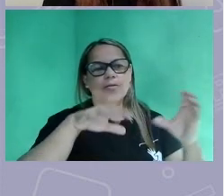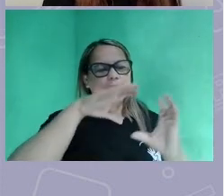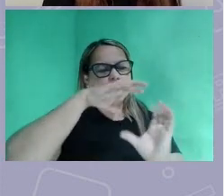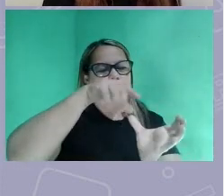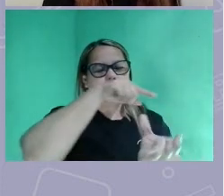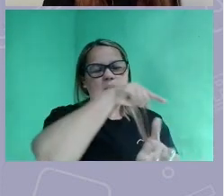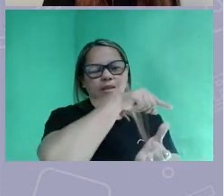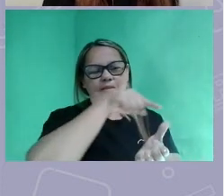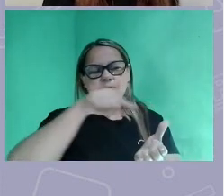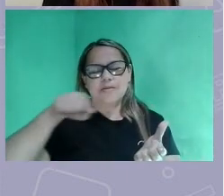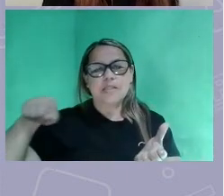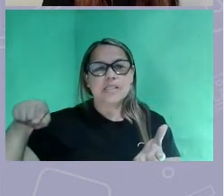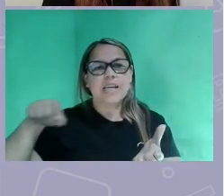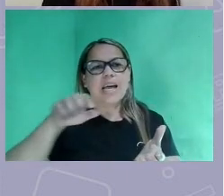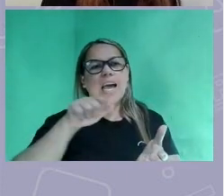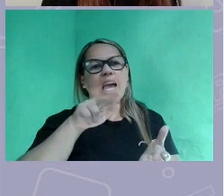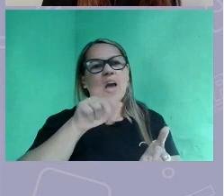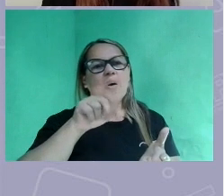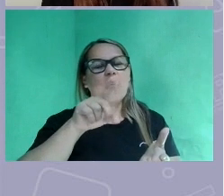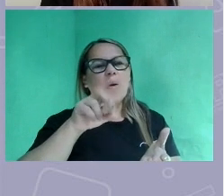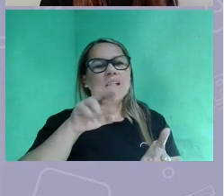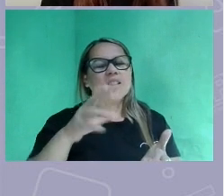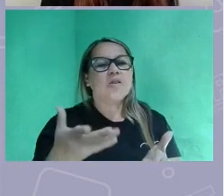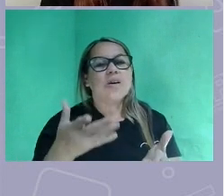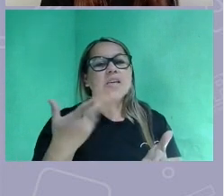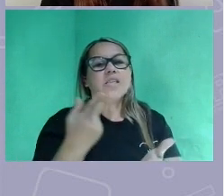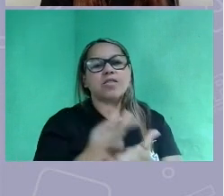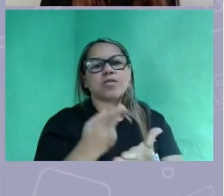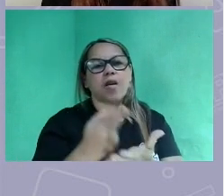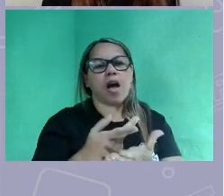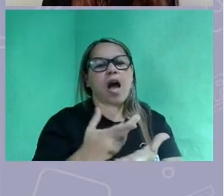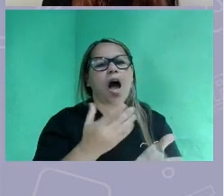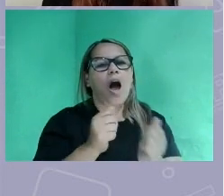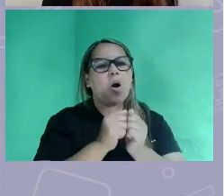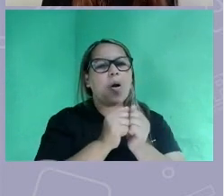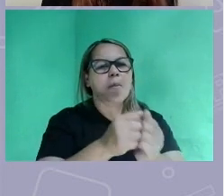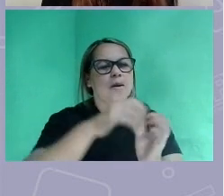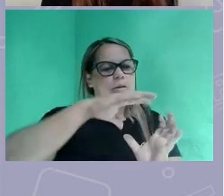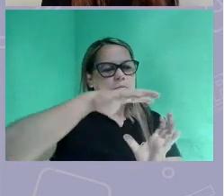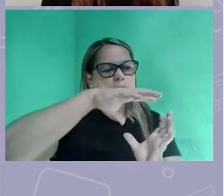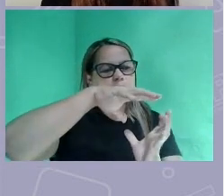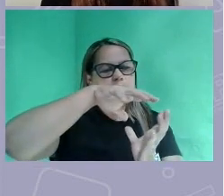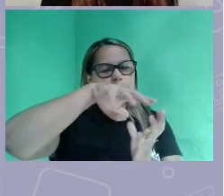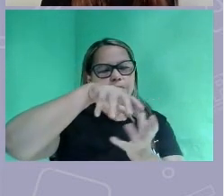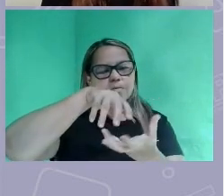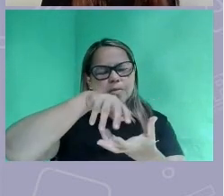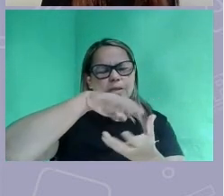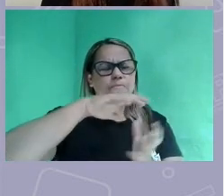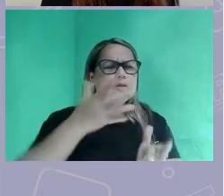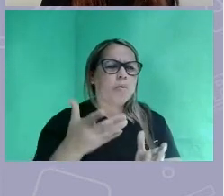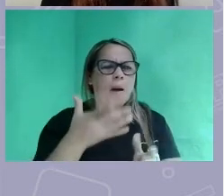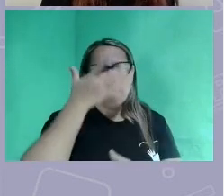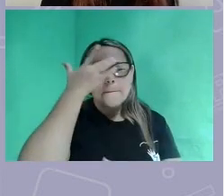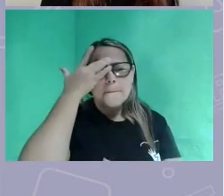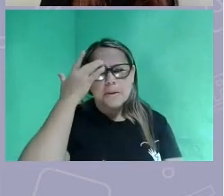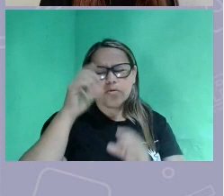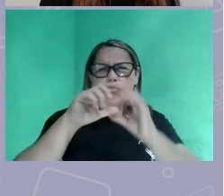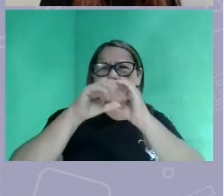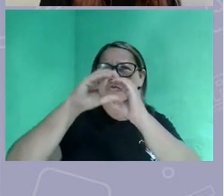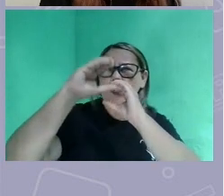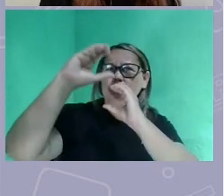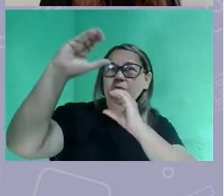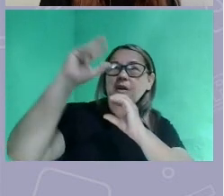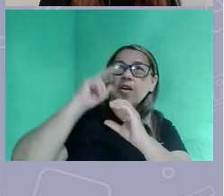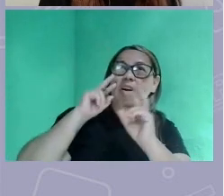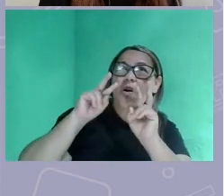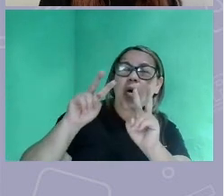portanto a rotação desse satélite acompanha a rotação da Terra então um observador na Terra olha para esse satélite